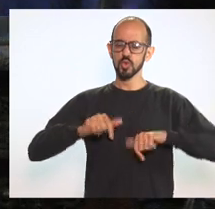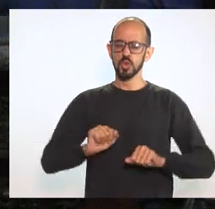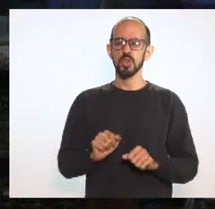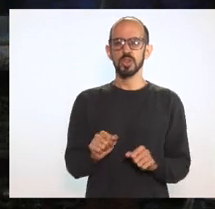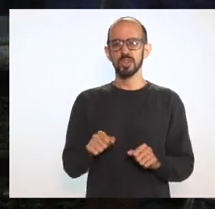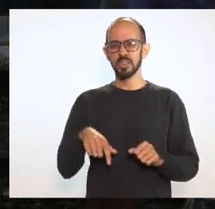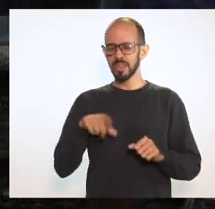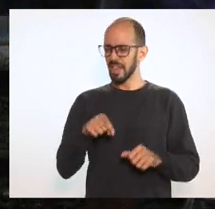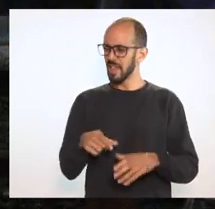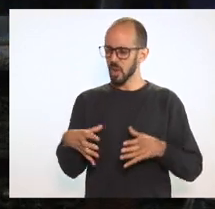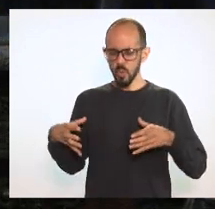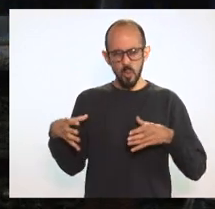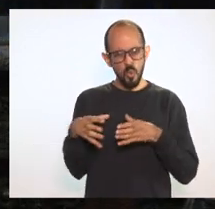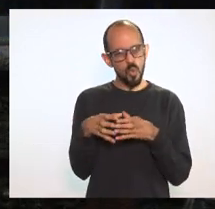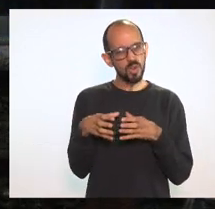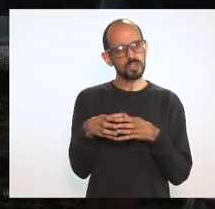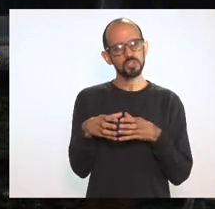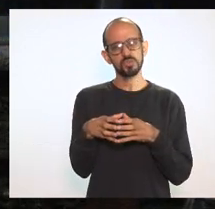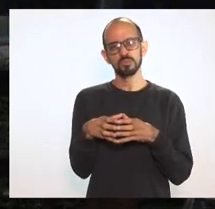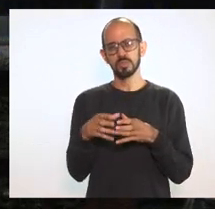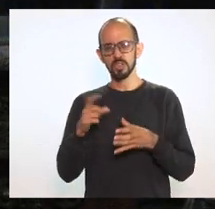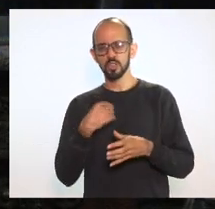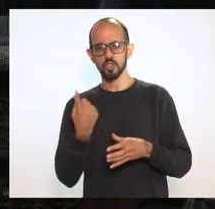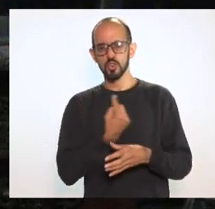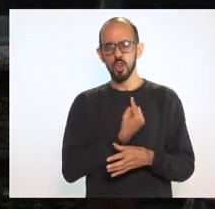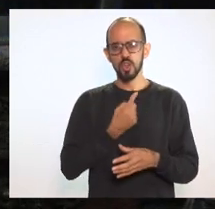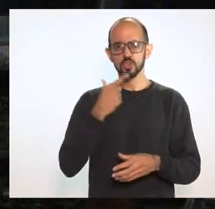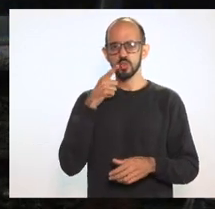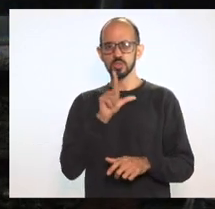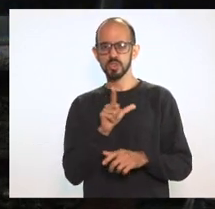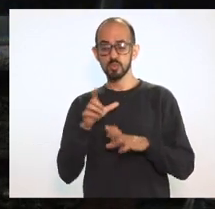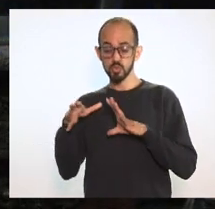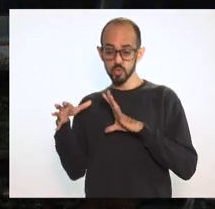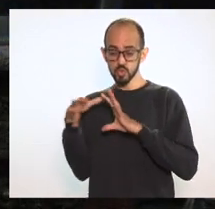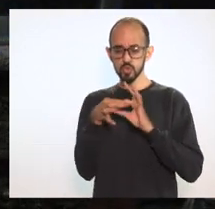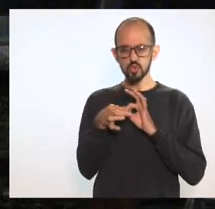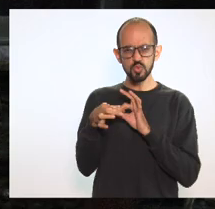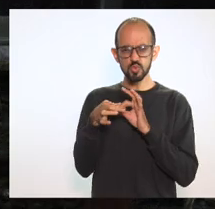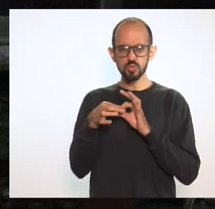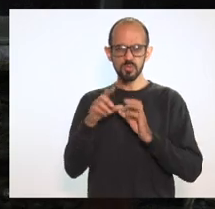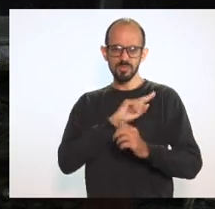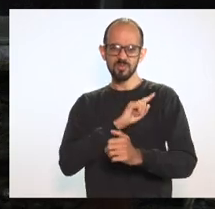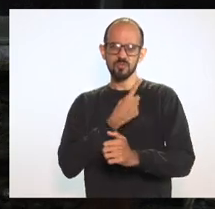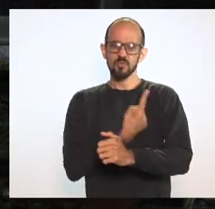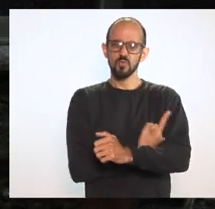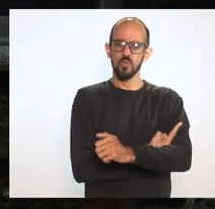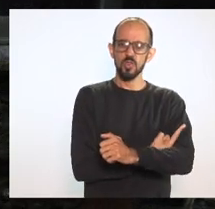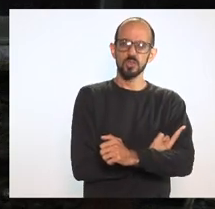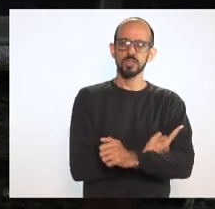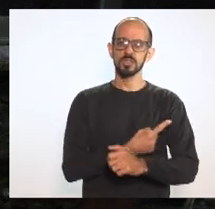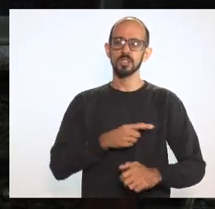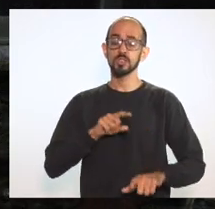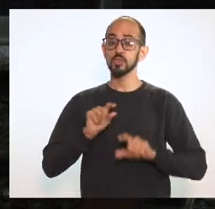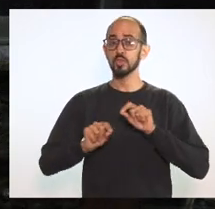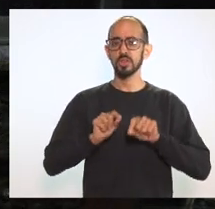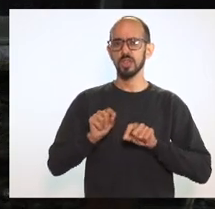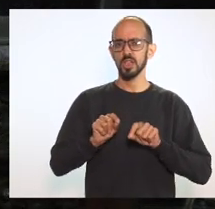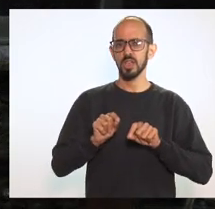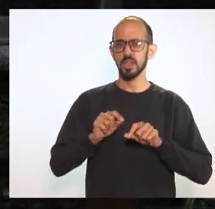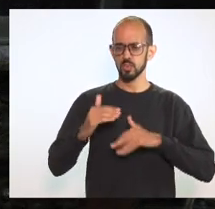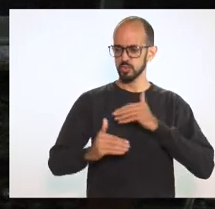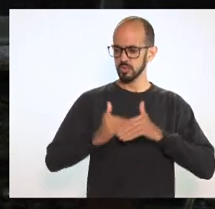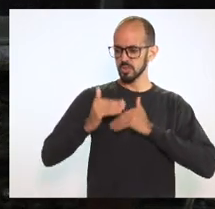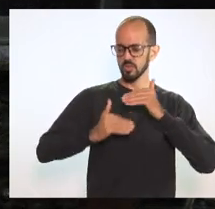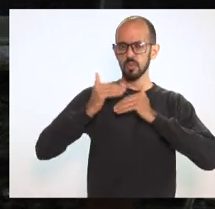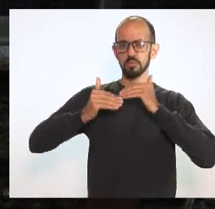esforço plural, para que nós possamos somar forças no que diz respeito ao desenvolvimento